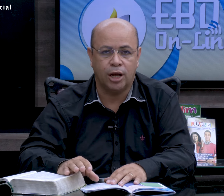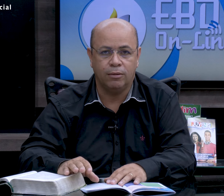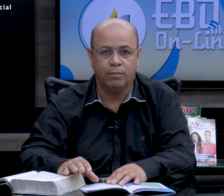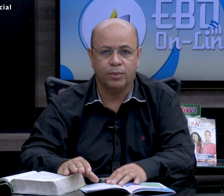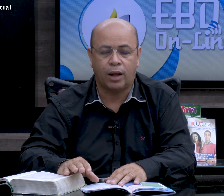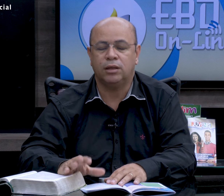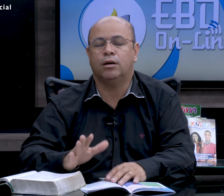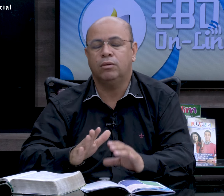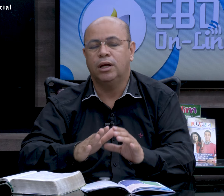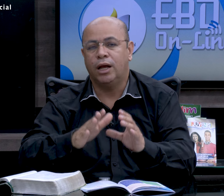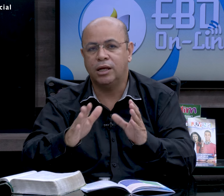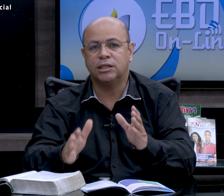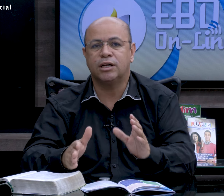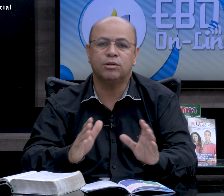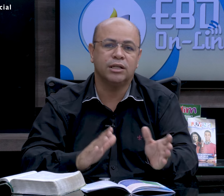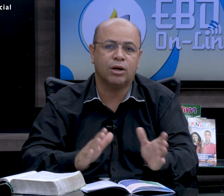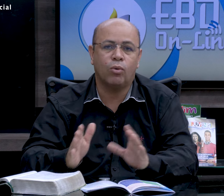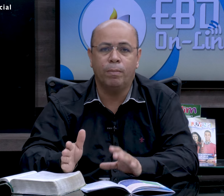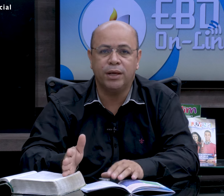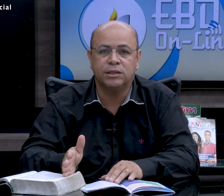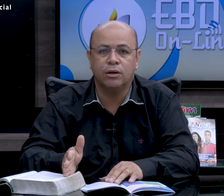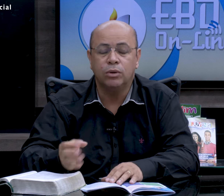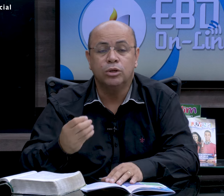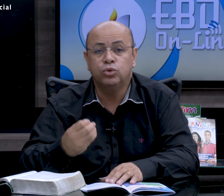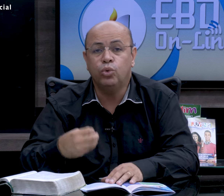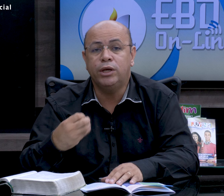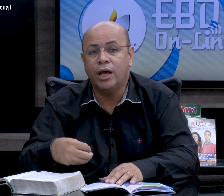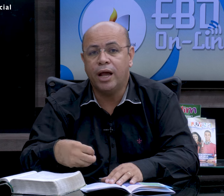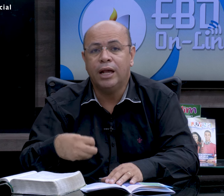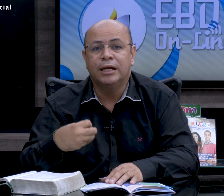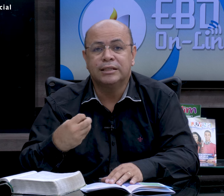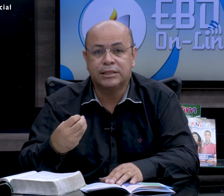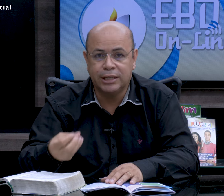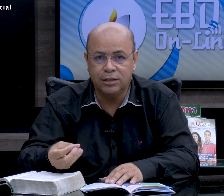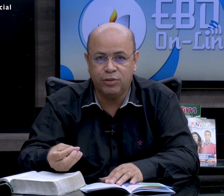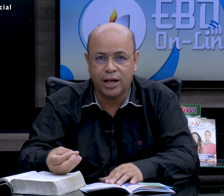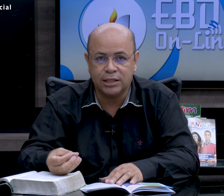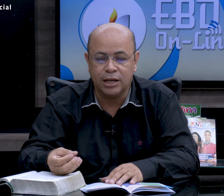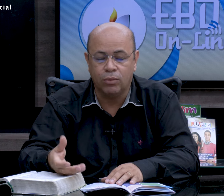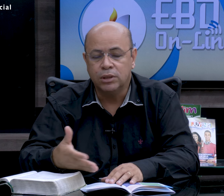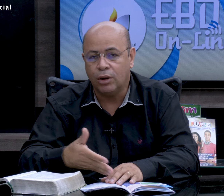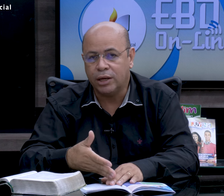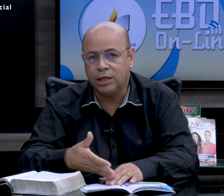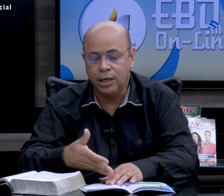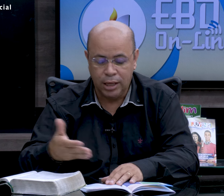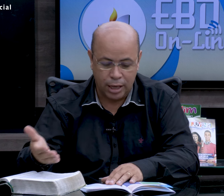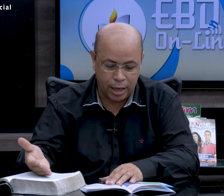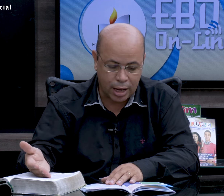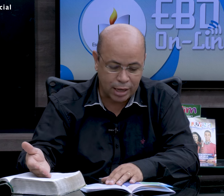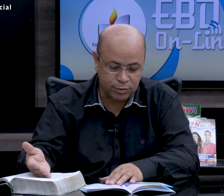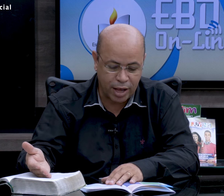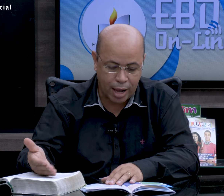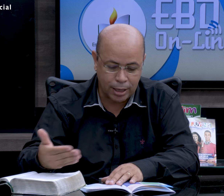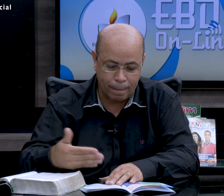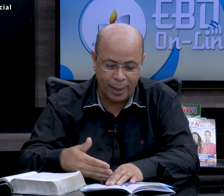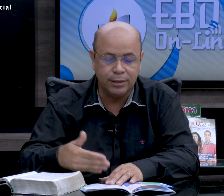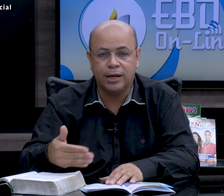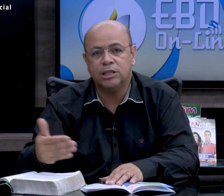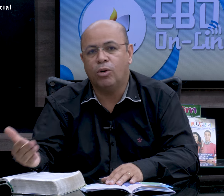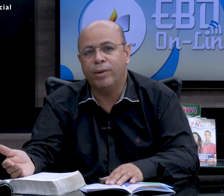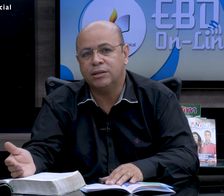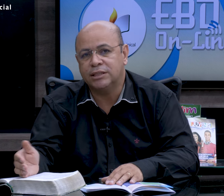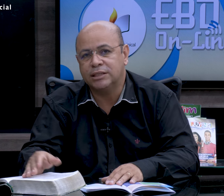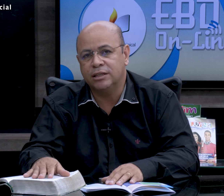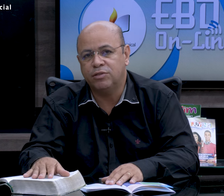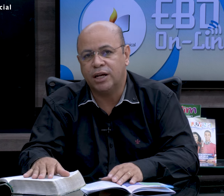no evangelho tá então é necessário ter essa compreensão do que é Santificação então aqui é classificada em